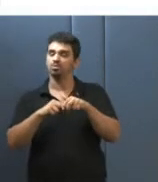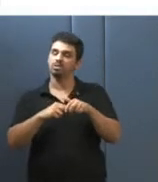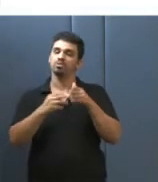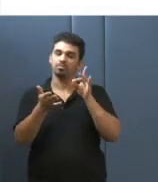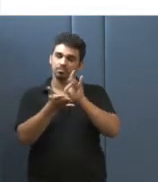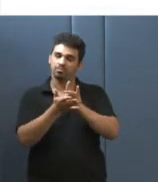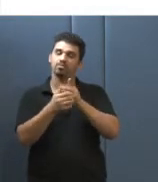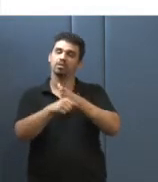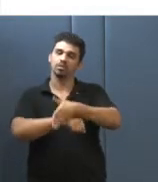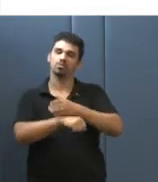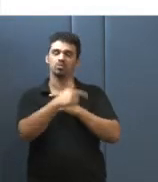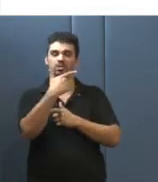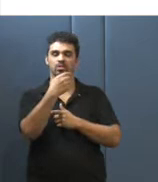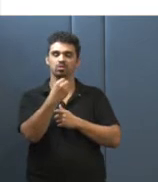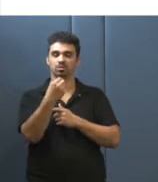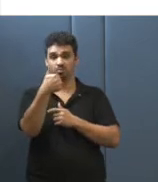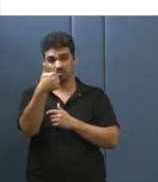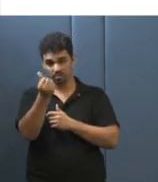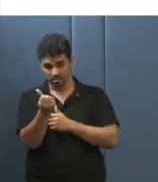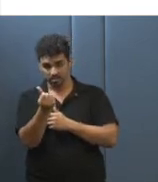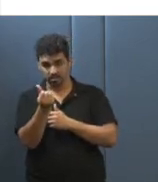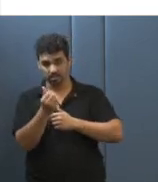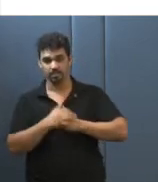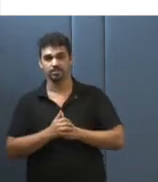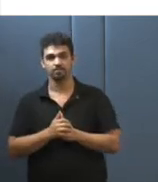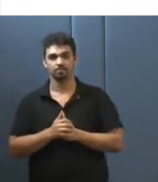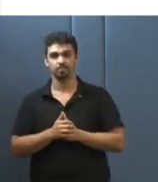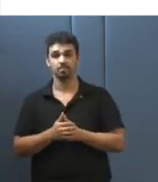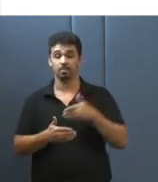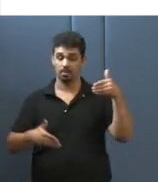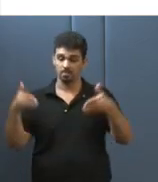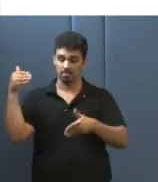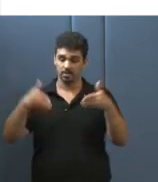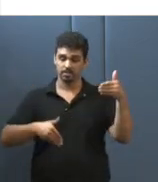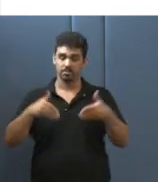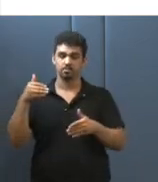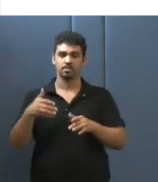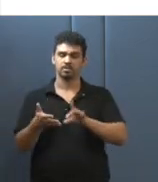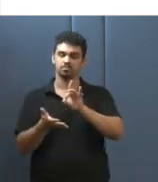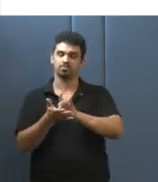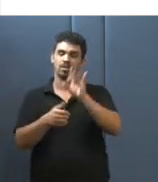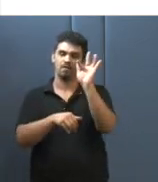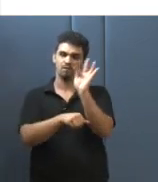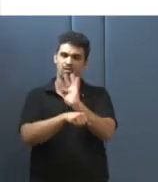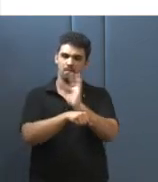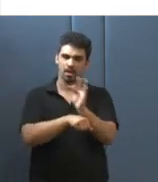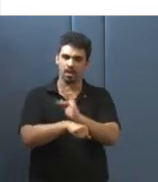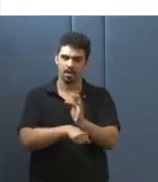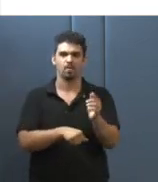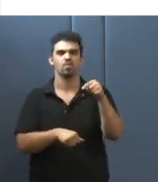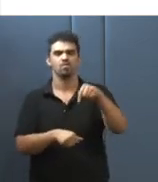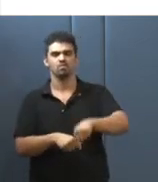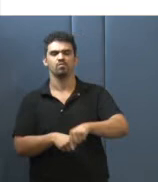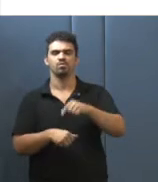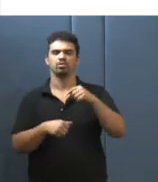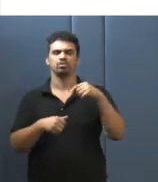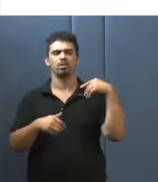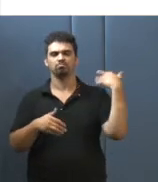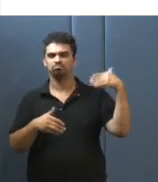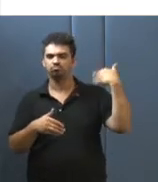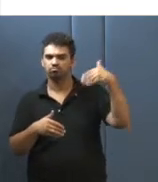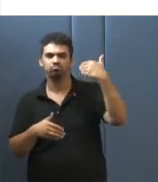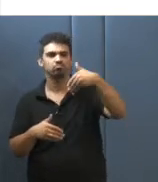2016. Participação formal no brasileiro no Clube de Paris, algumas vantagens. O Caio certamente já passou por todas essas vantagens